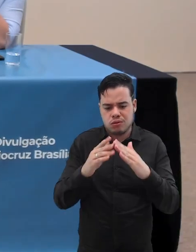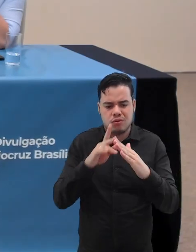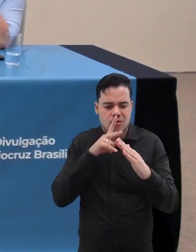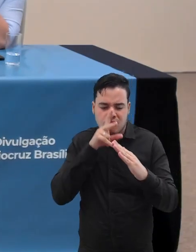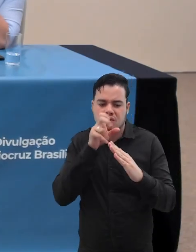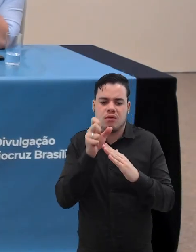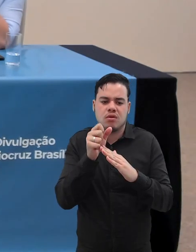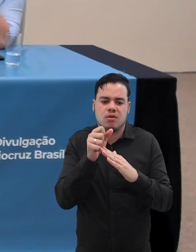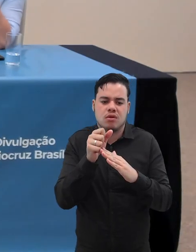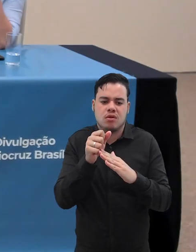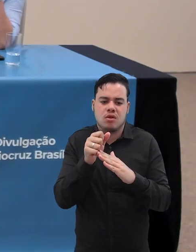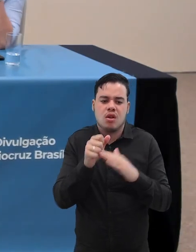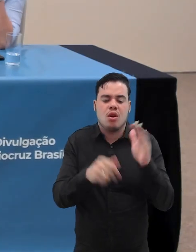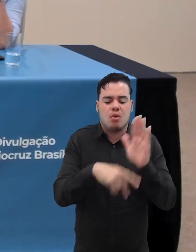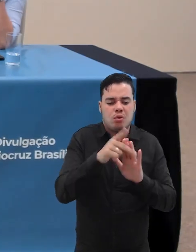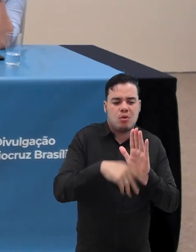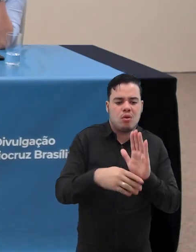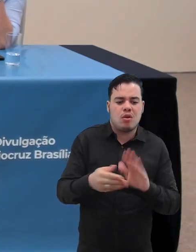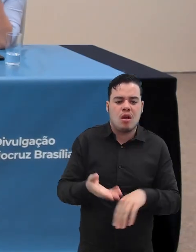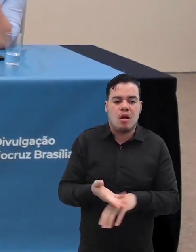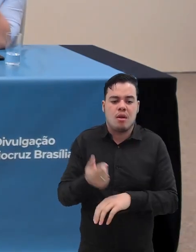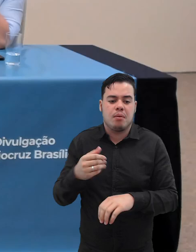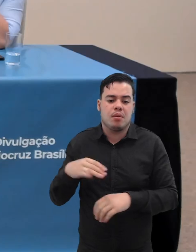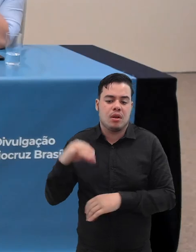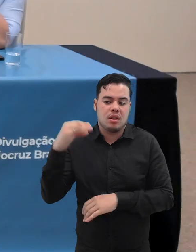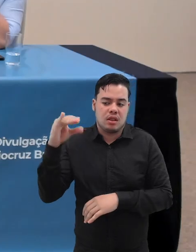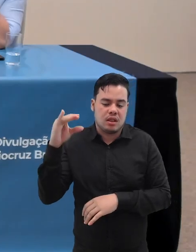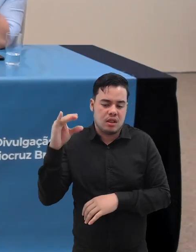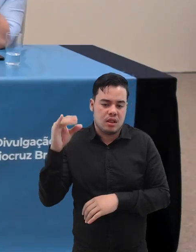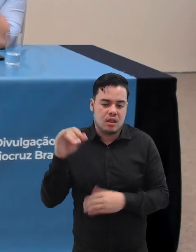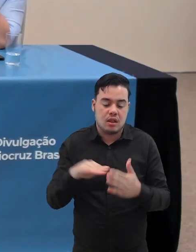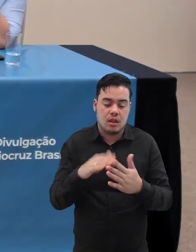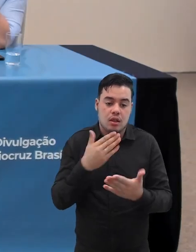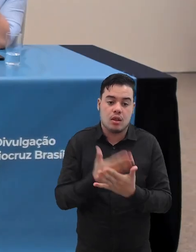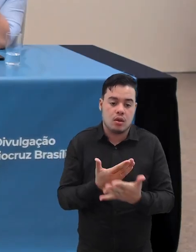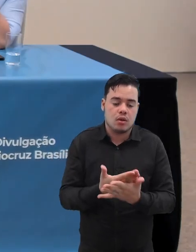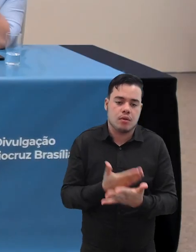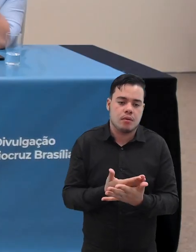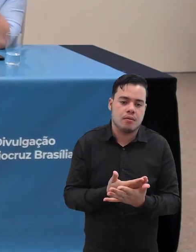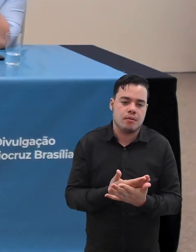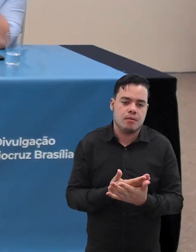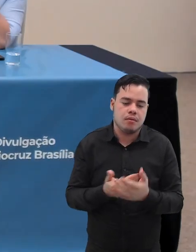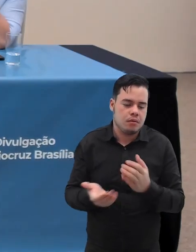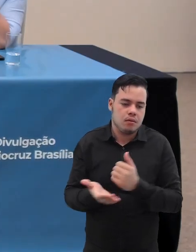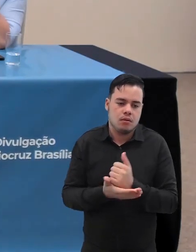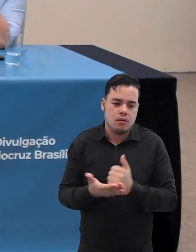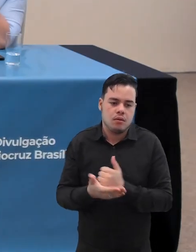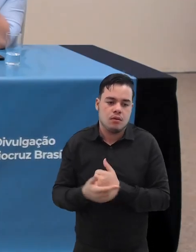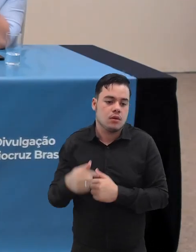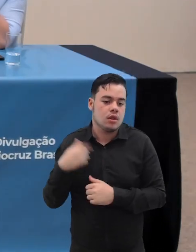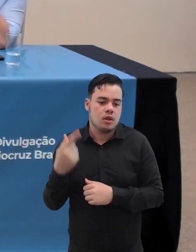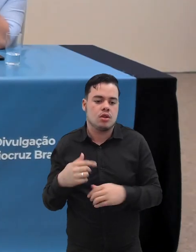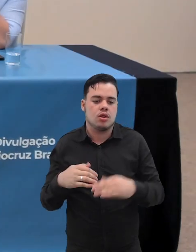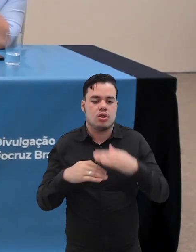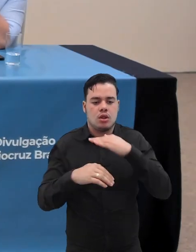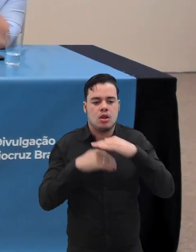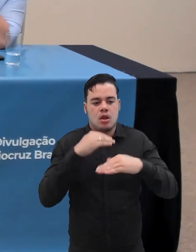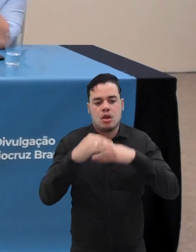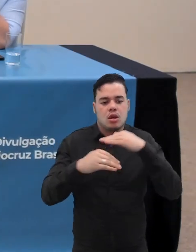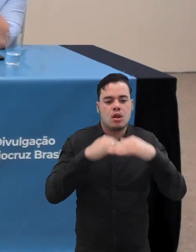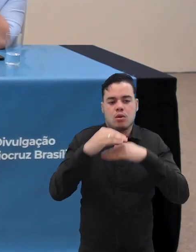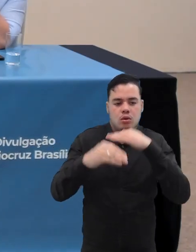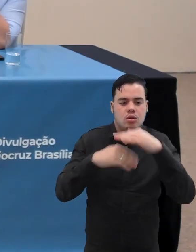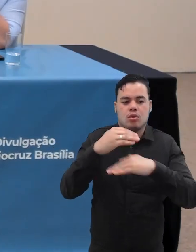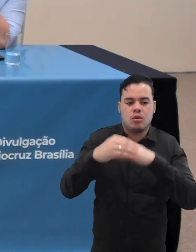Escola. E aí, falando um pouco do que você está trabalhando, a gente está construindo, né, uma plataforma